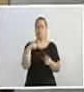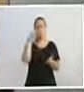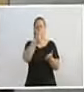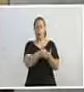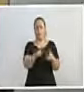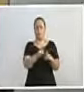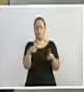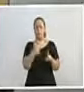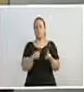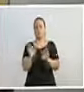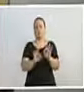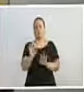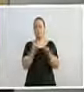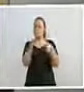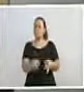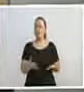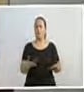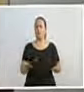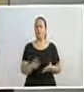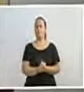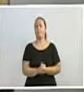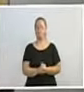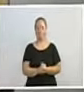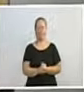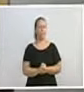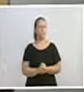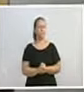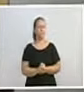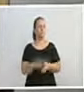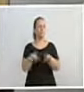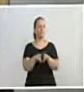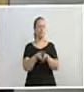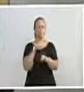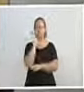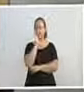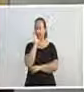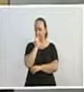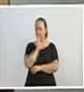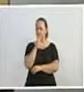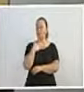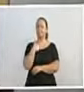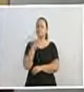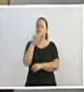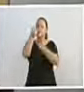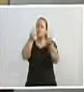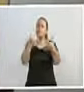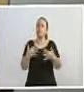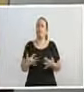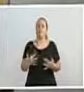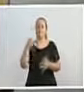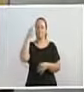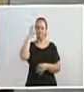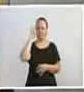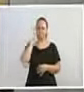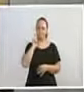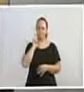fazer. E temos que cobrar da pessoa certa. Também, senhor presidente, muito rapidamente, dizer, vereador Vanderlei,